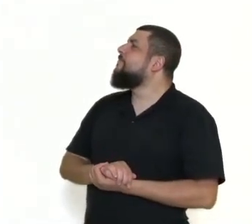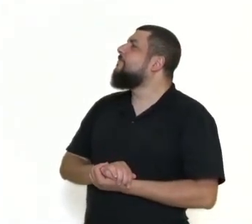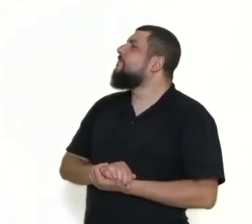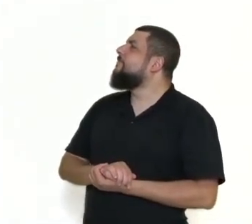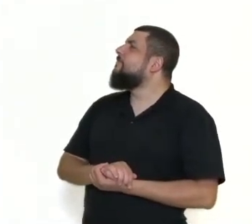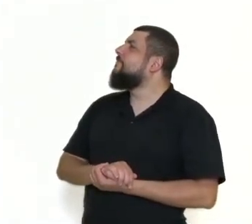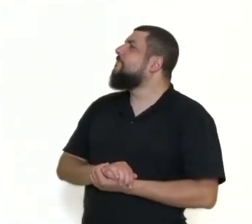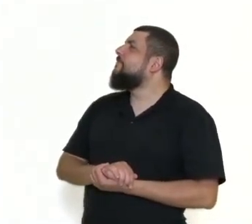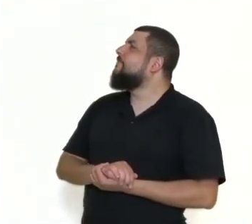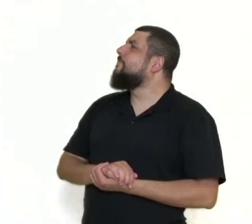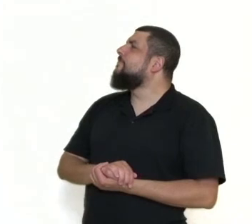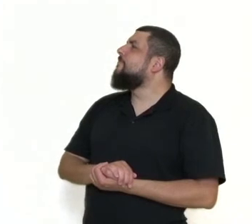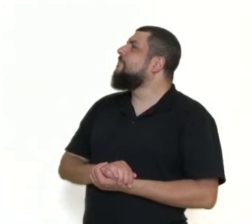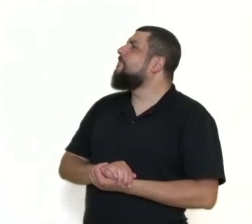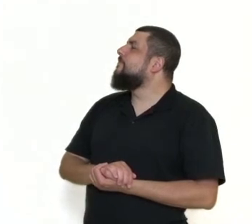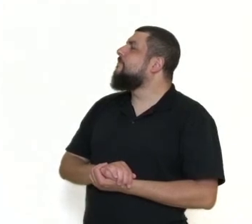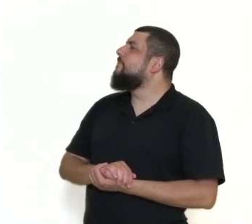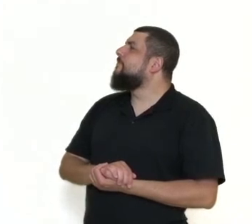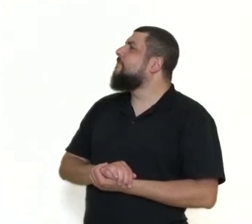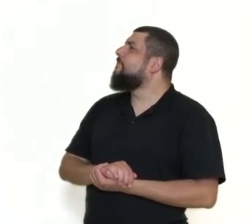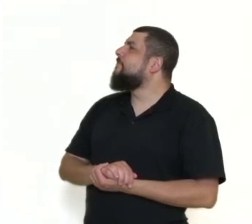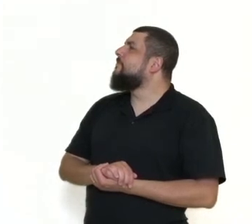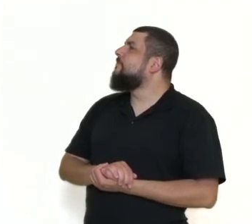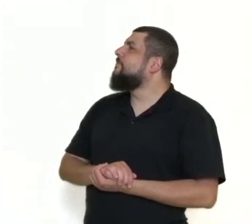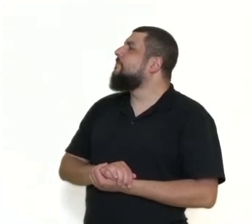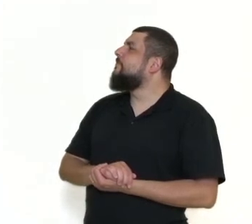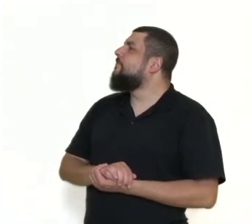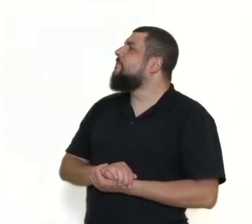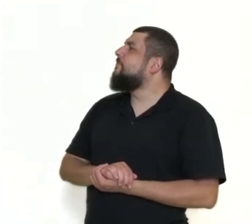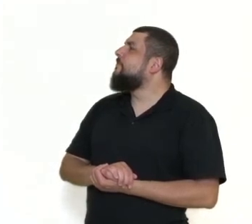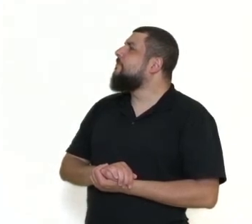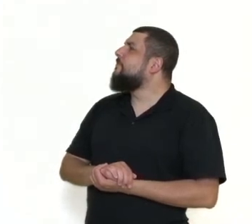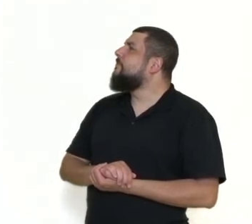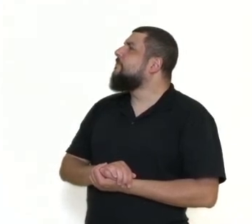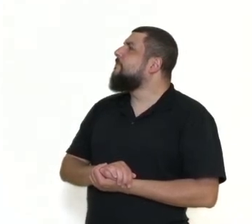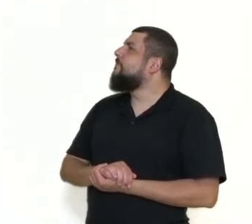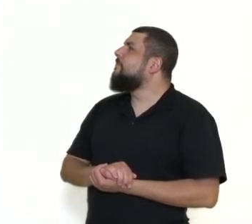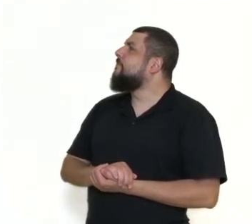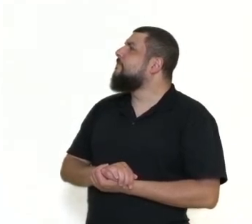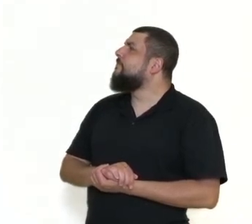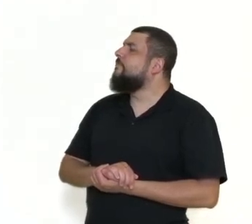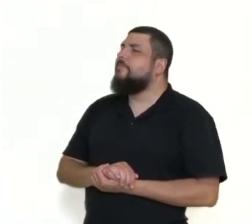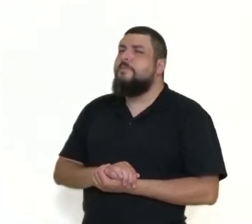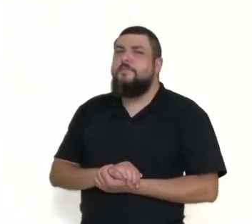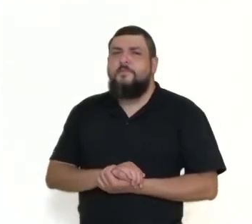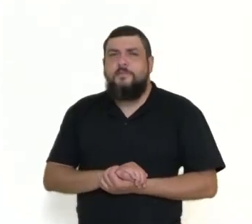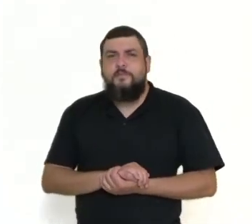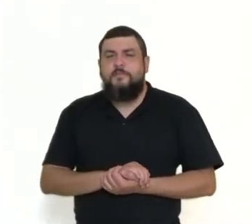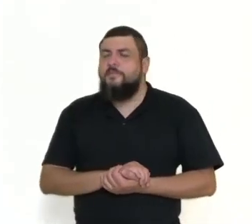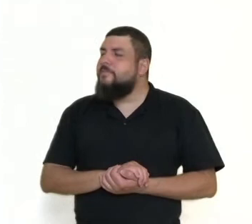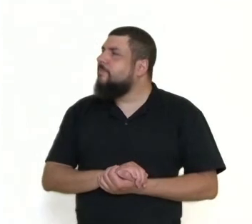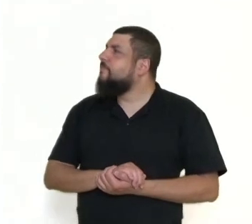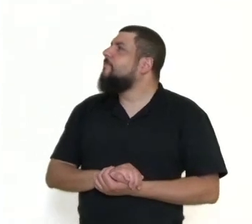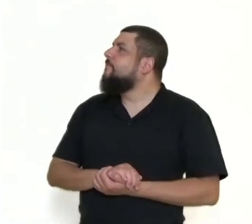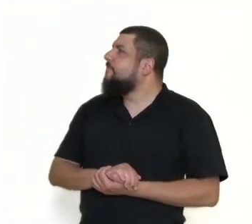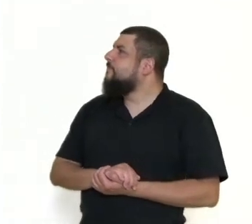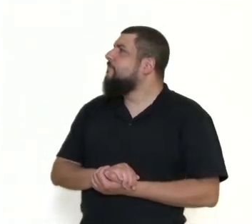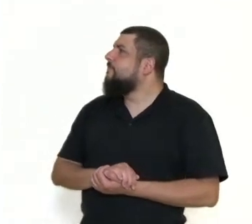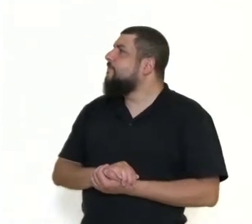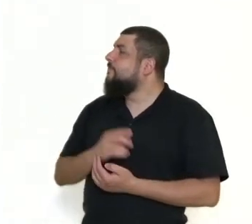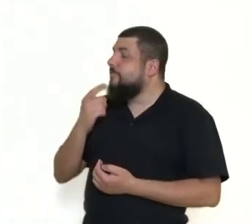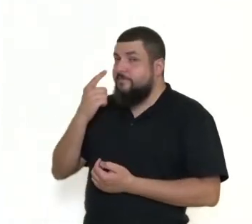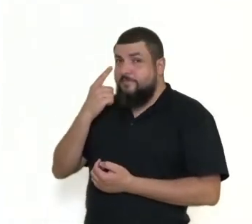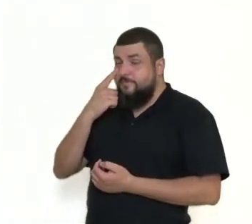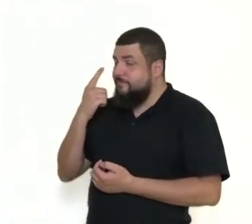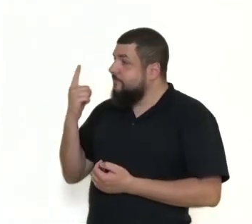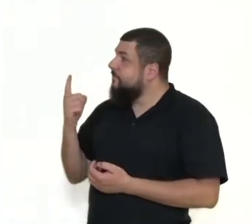aspecto específico da plataforma ou do gênero. Assim como encontramos a biografia em livros, sites